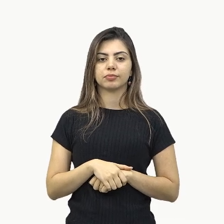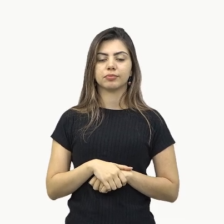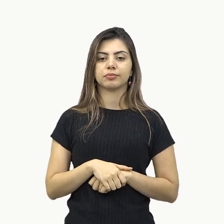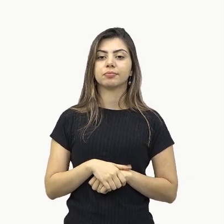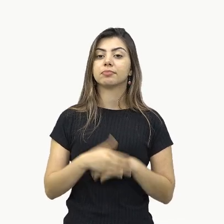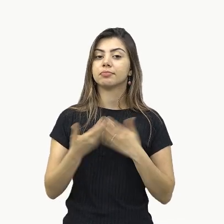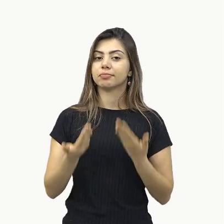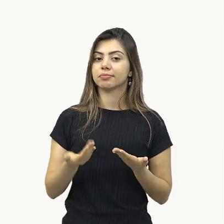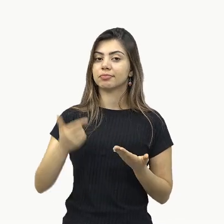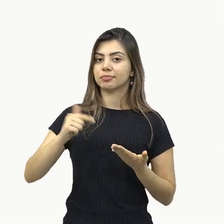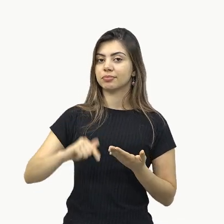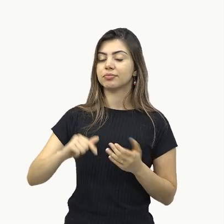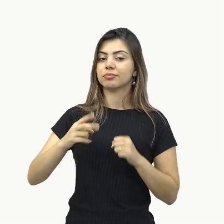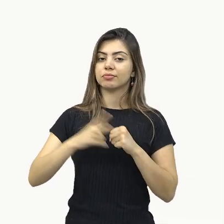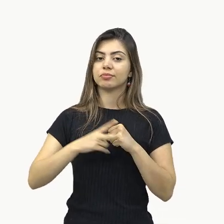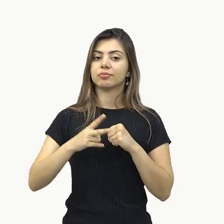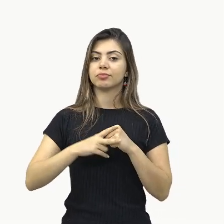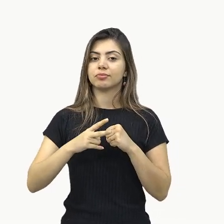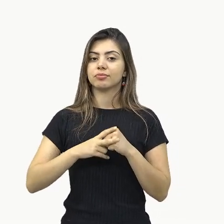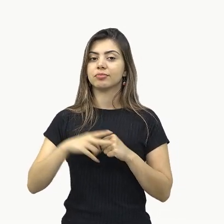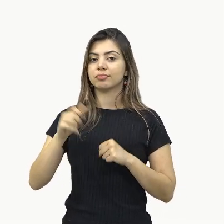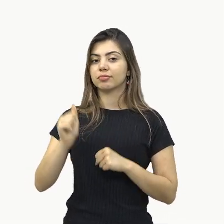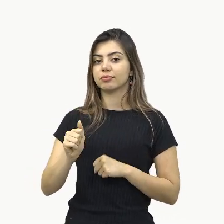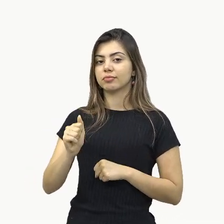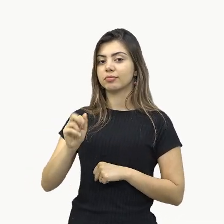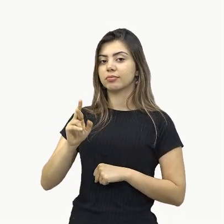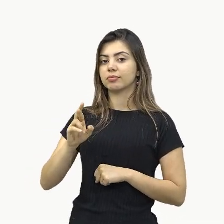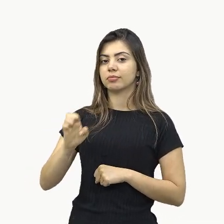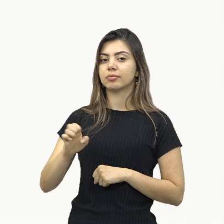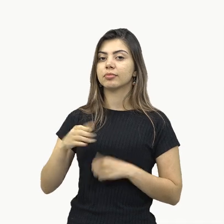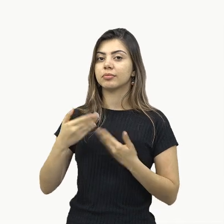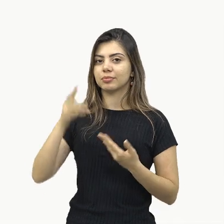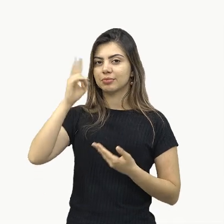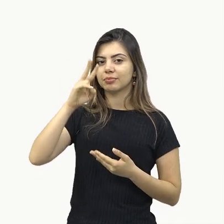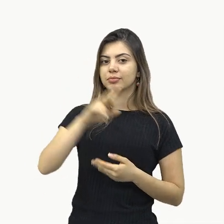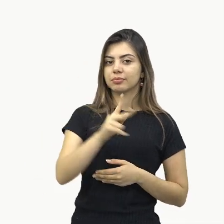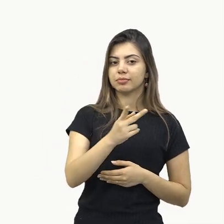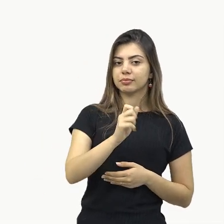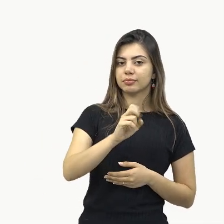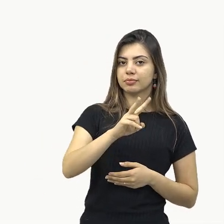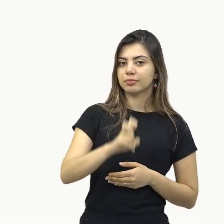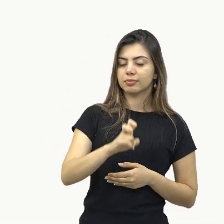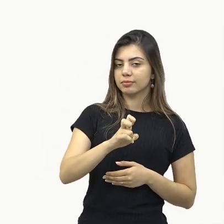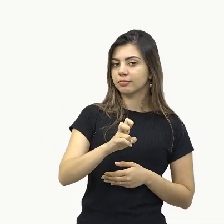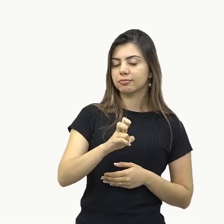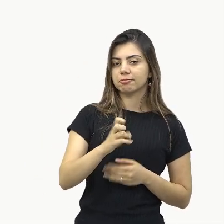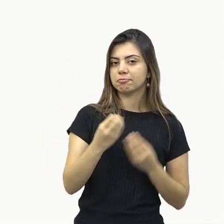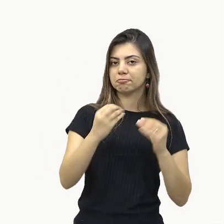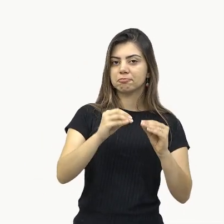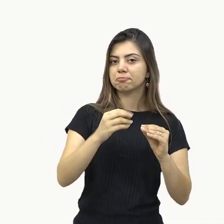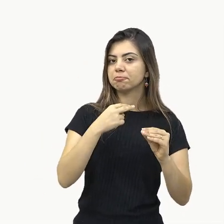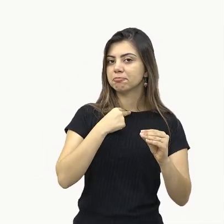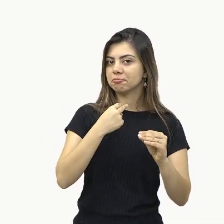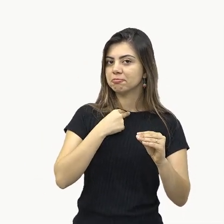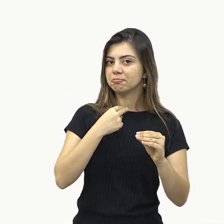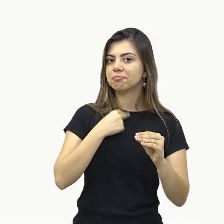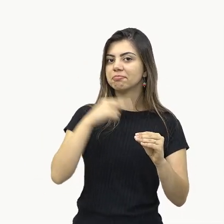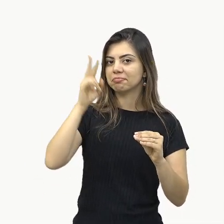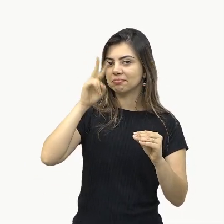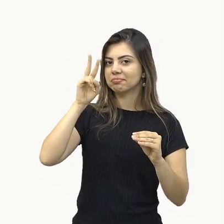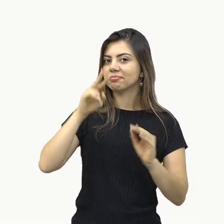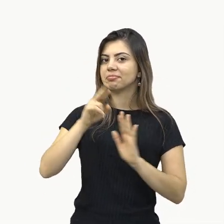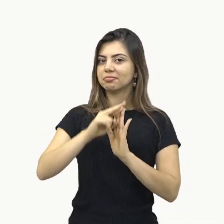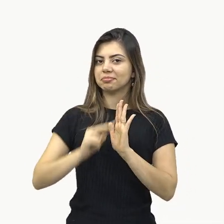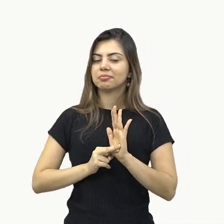Mais uma vez o verbo to be. Então, você não pode utilizar o have aqui também, tá? É proibido utilizar o verbo have para falar